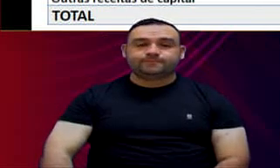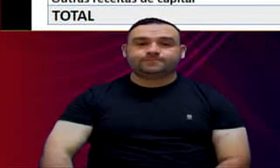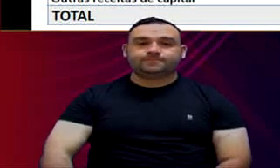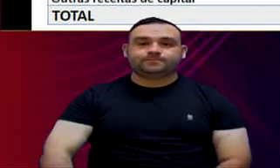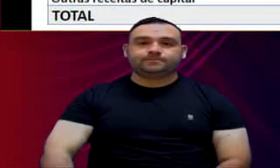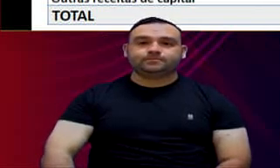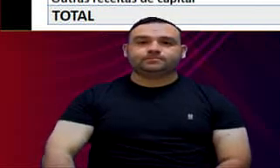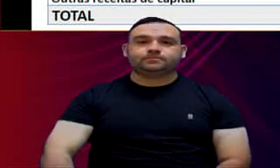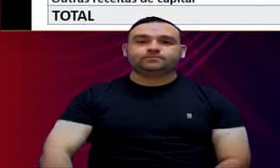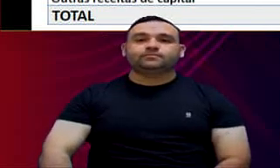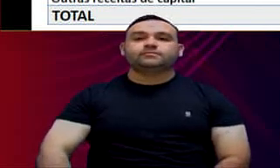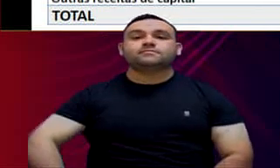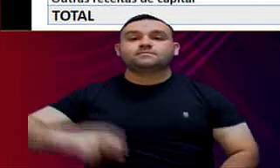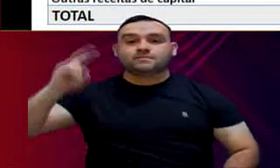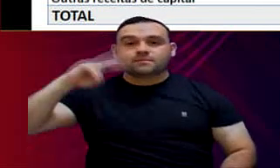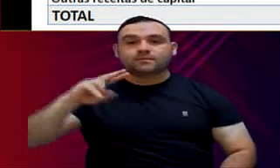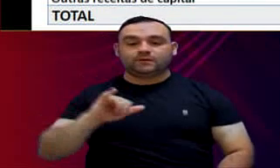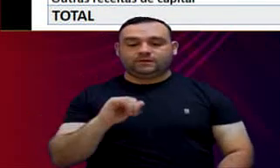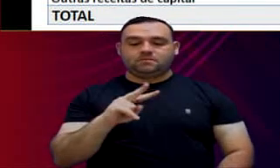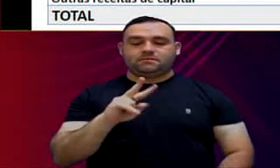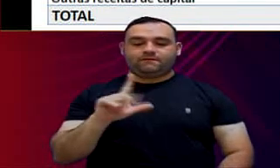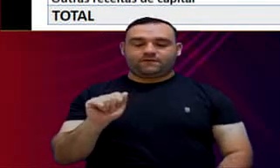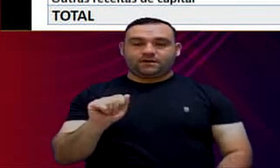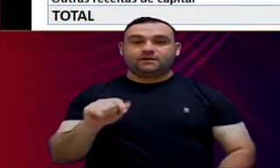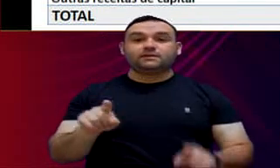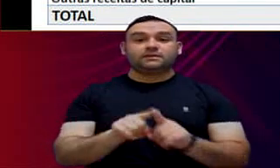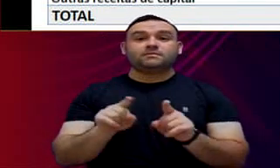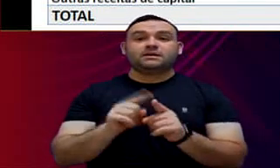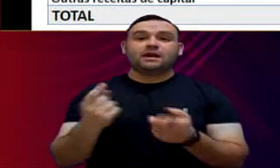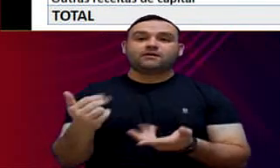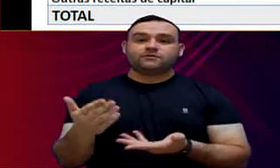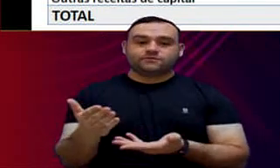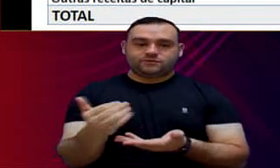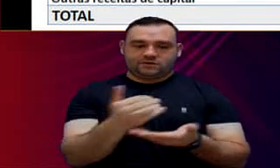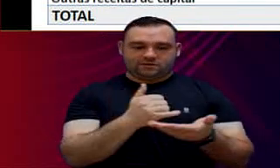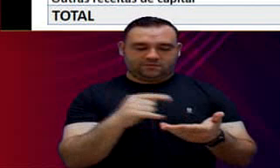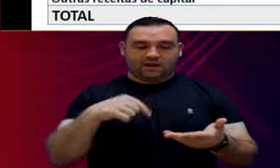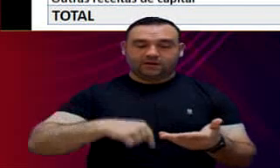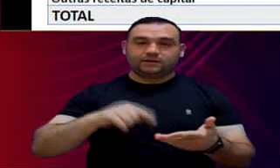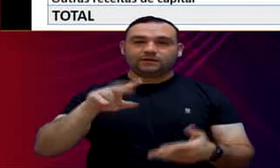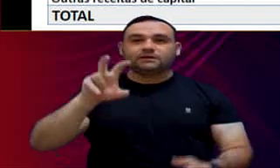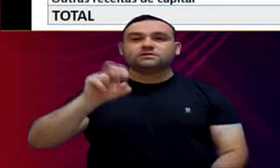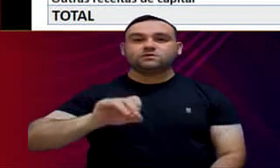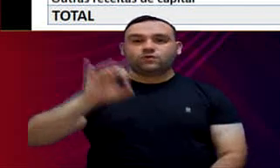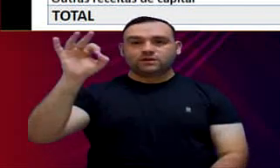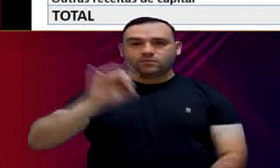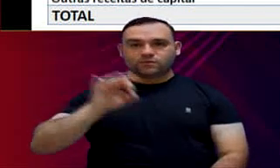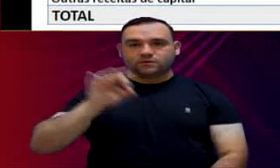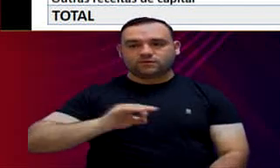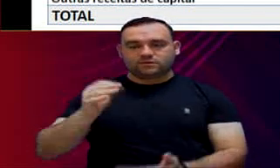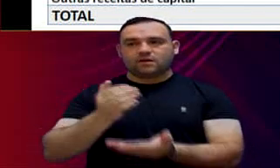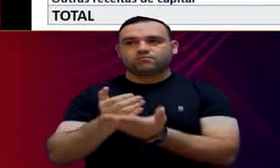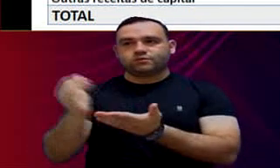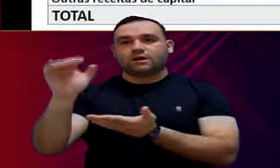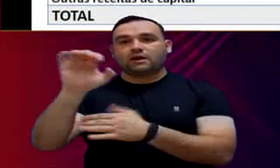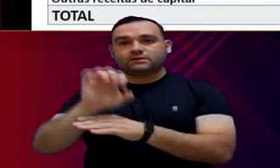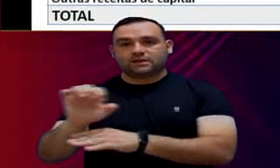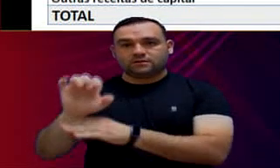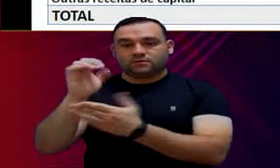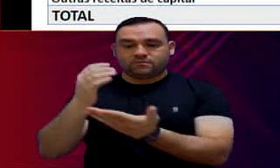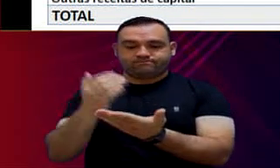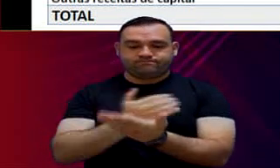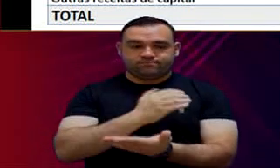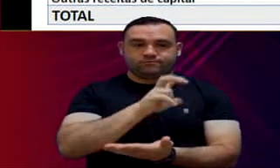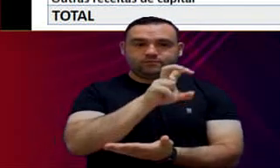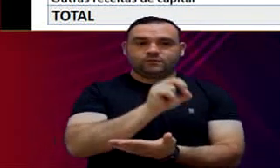né Lembrando que o IPVA é uma receita que vem para nós 50%, então 50% é do estado e